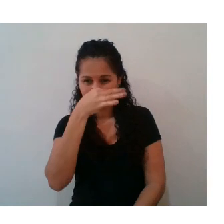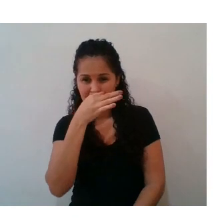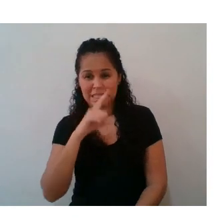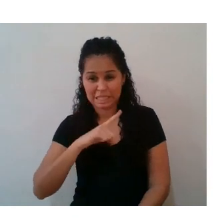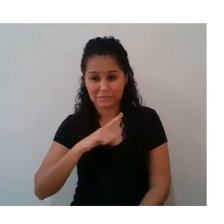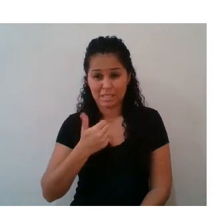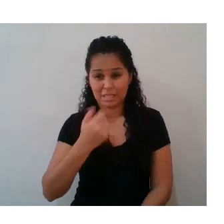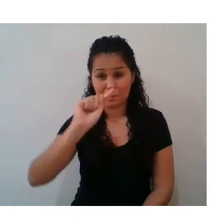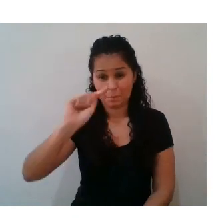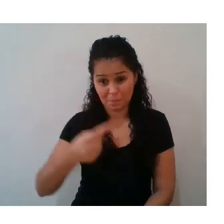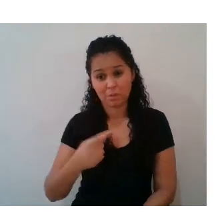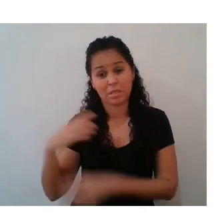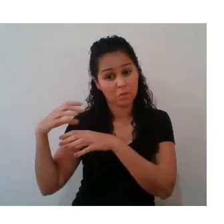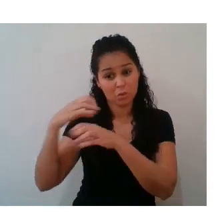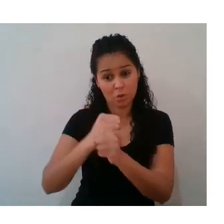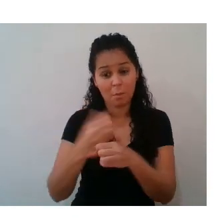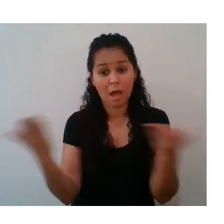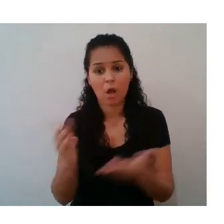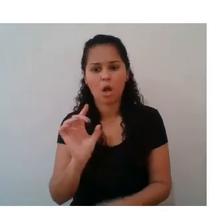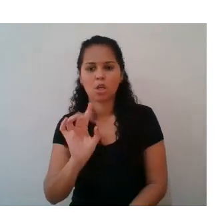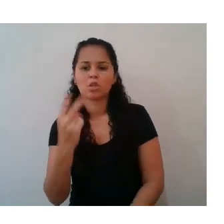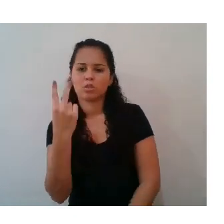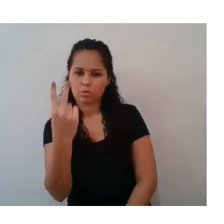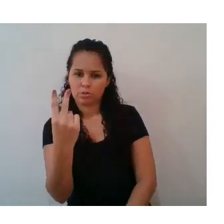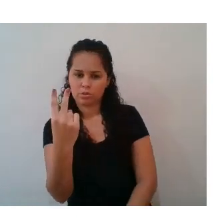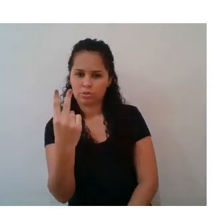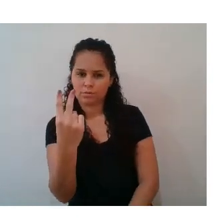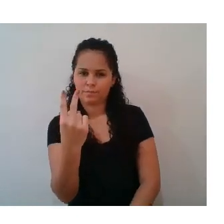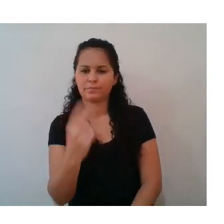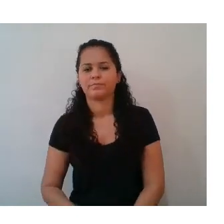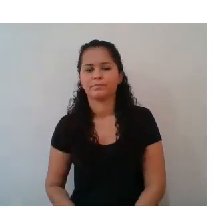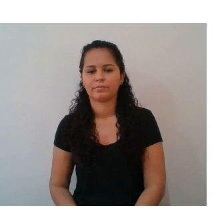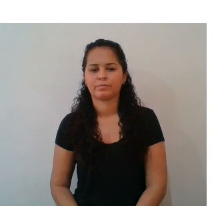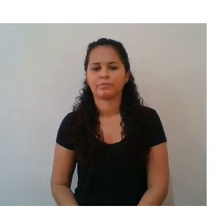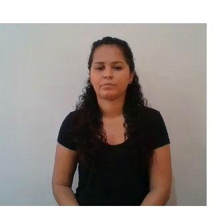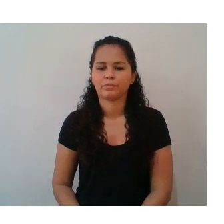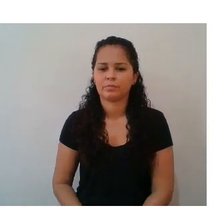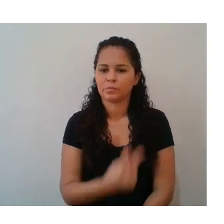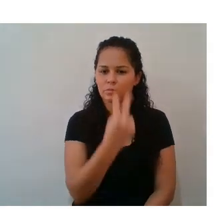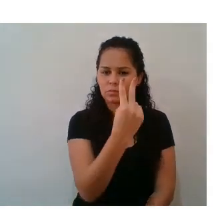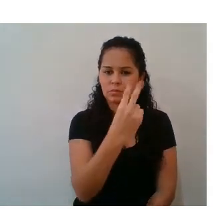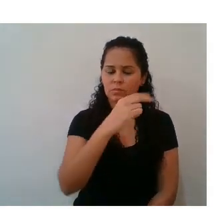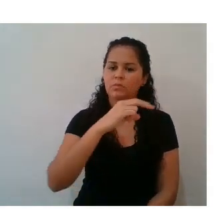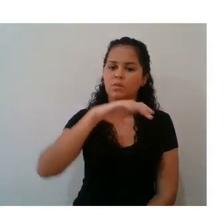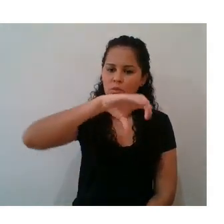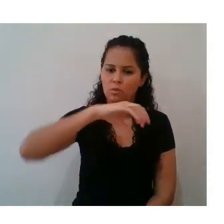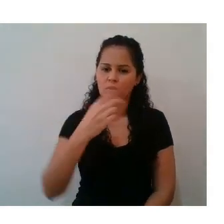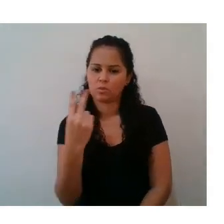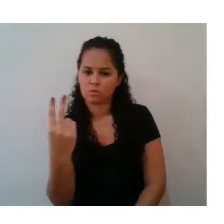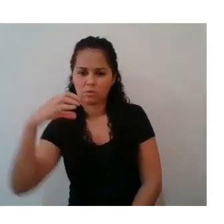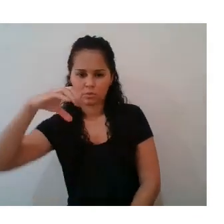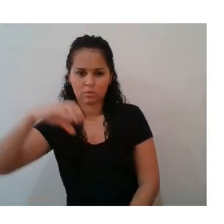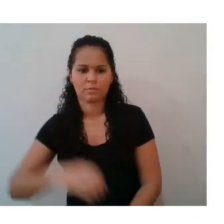soma dos 1000. Aqui existem apenas 2, então somaremos apenas 2 do primeiro resistor com 1 do segundo resistor.